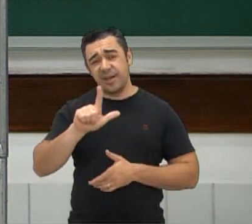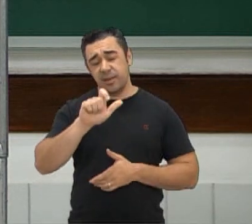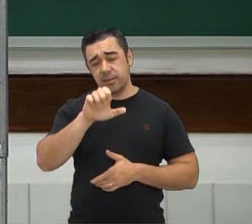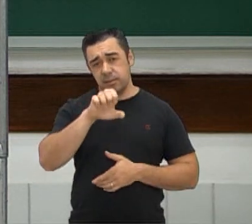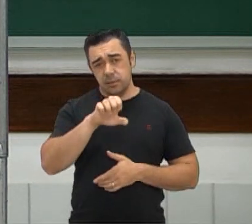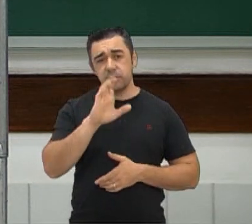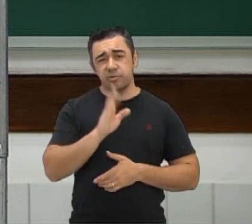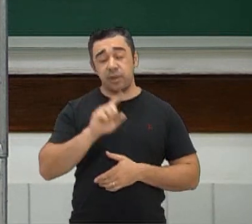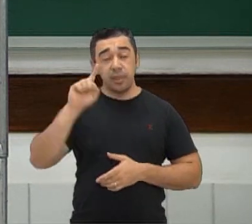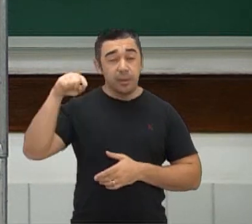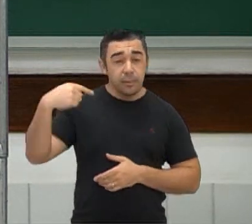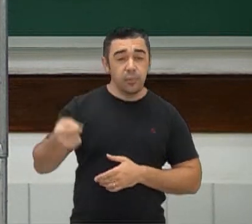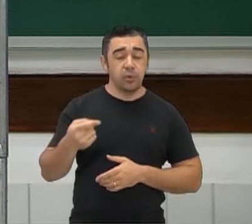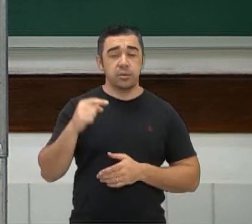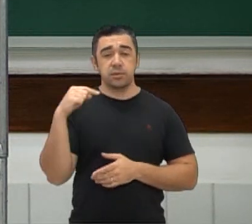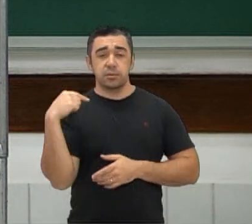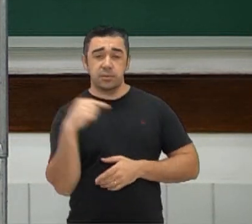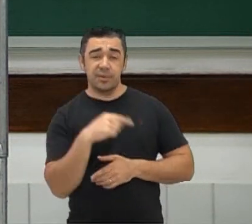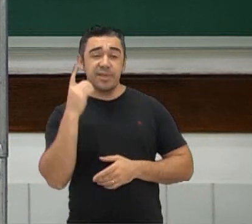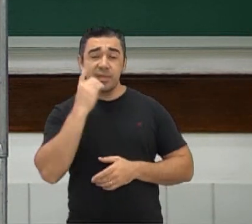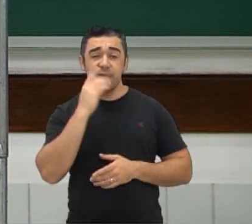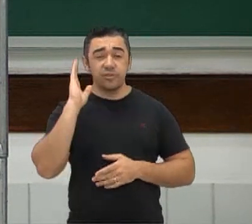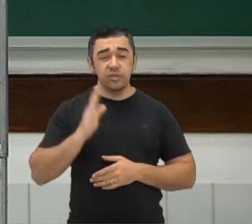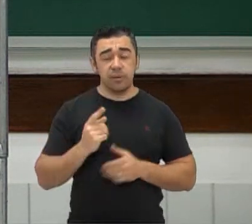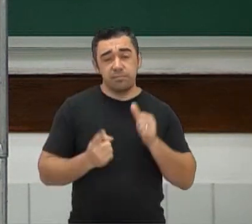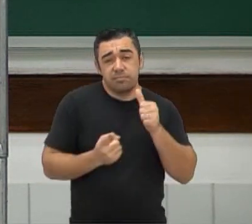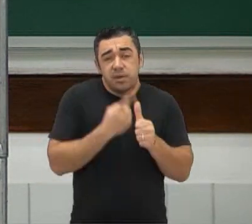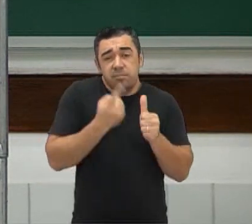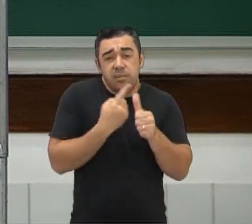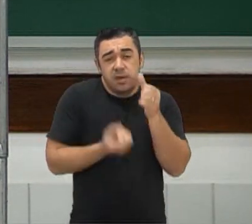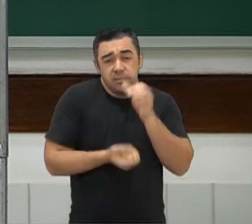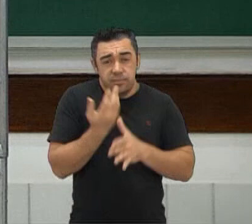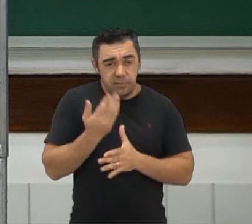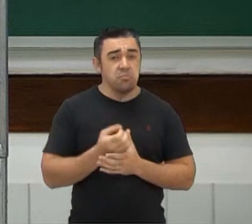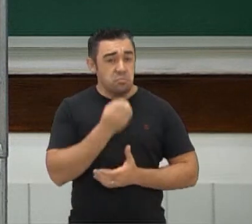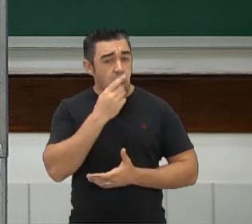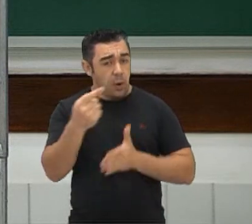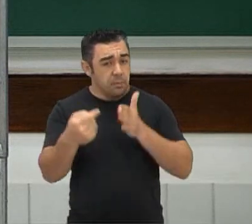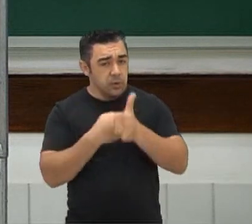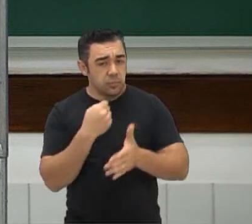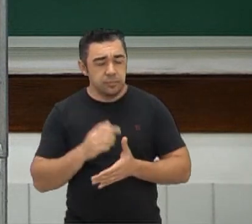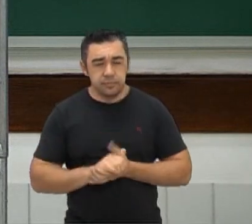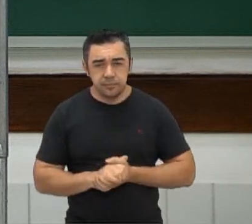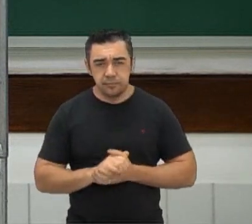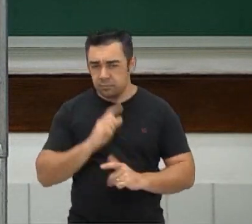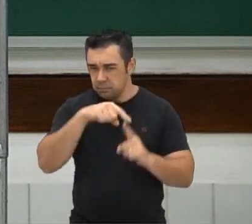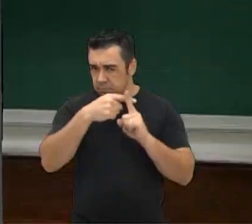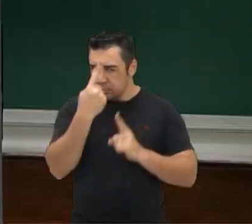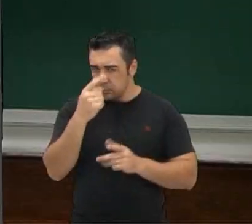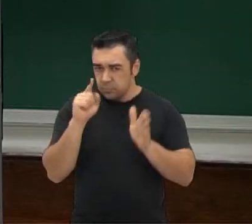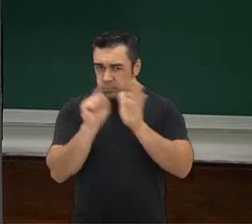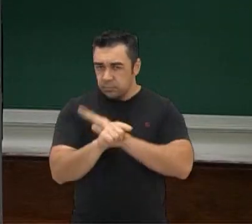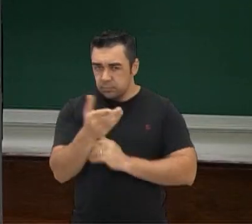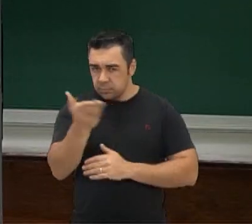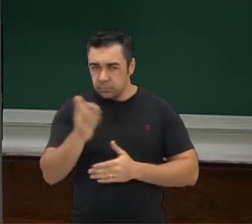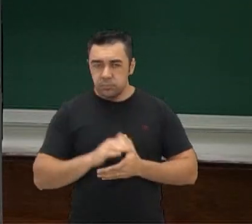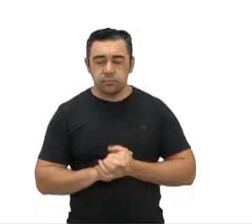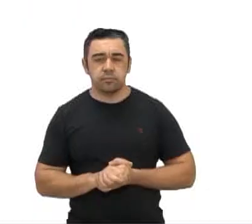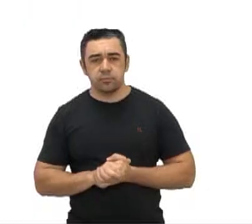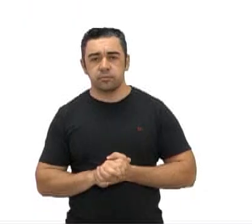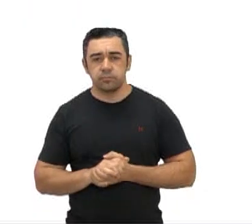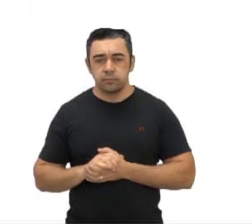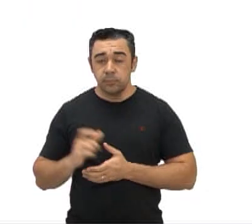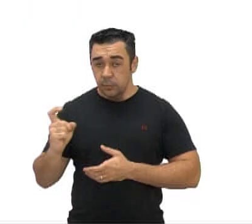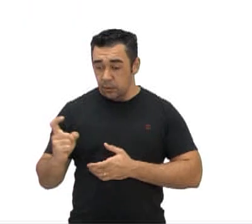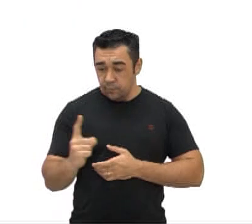Darwin já estava conhecido, então ele não ficou tão conhecido assim, tá? Então, boa pergunta, Jennifer. Mais um quiz aqui pra gente. A